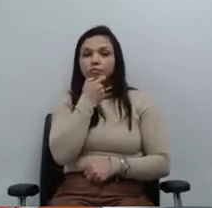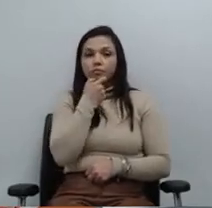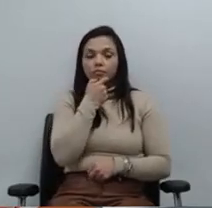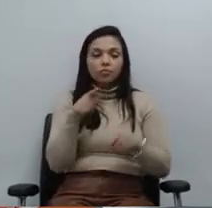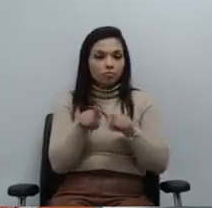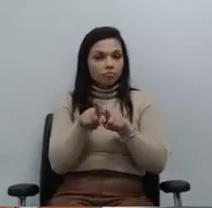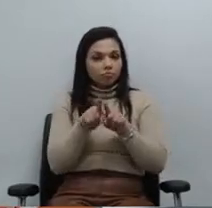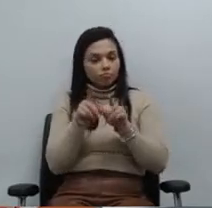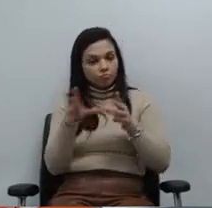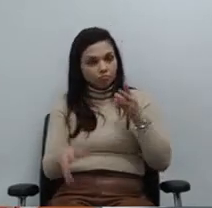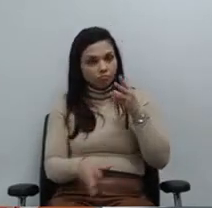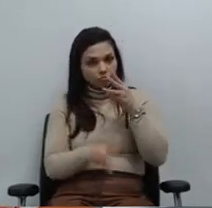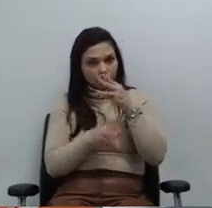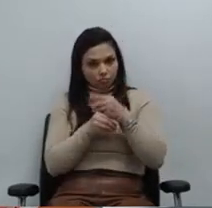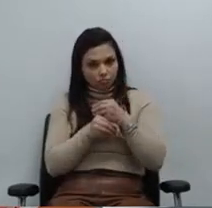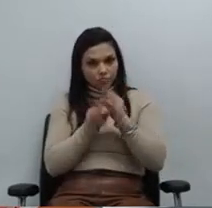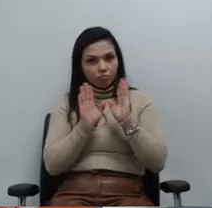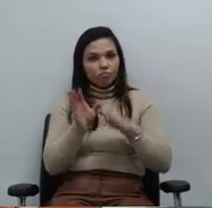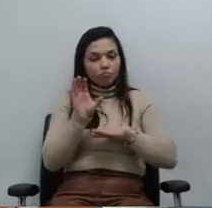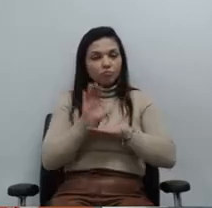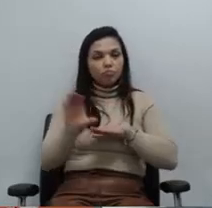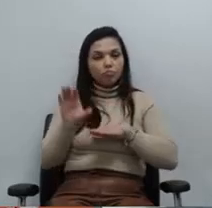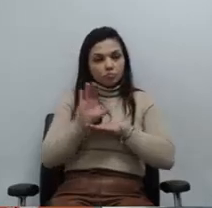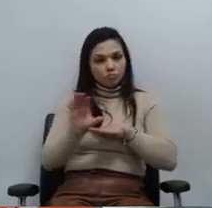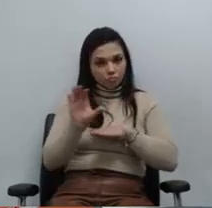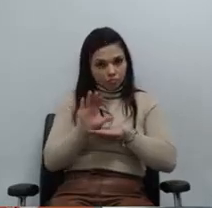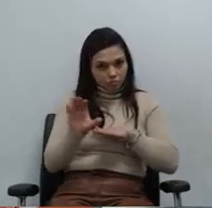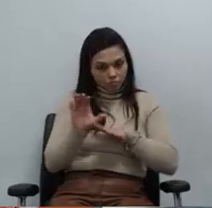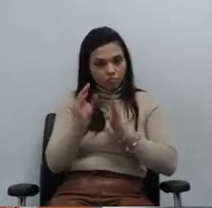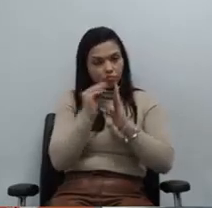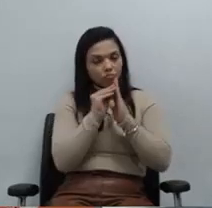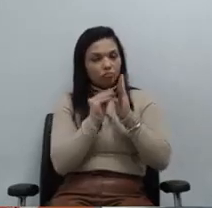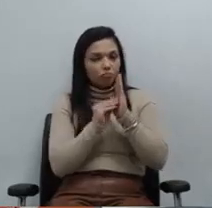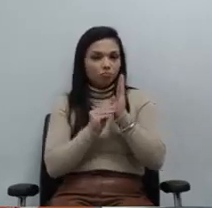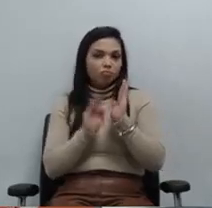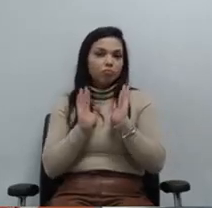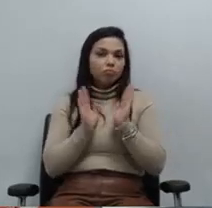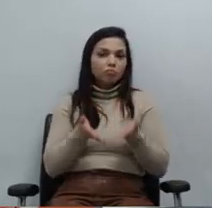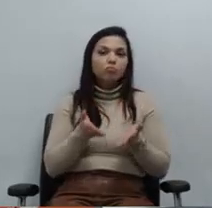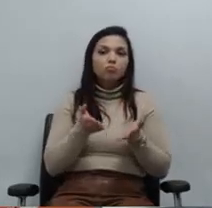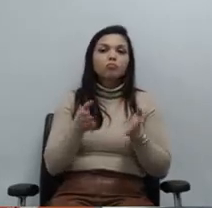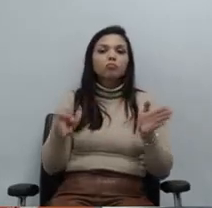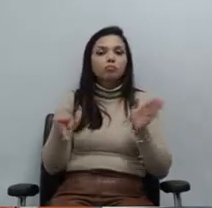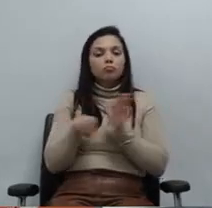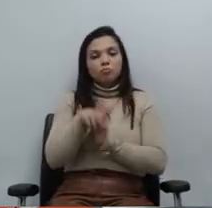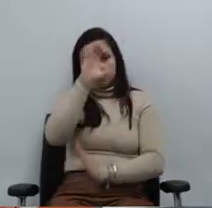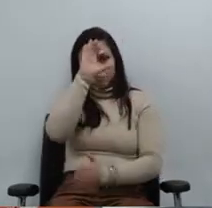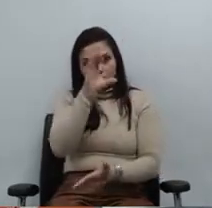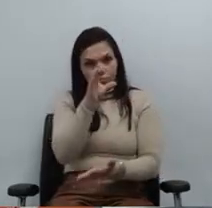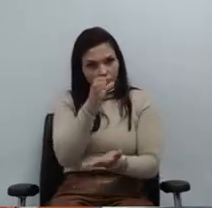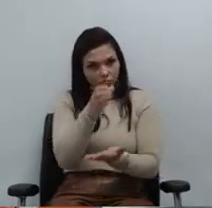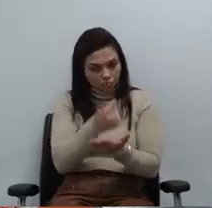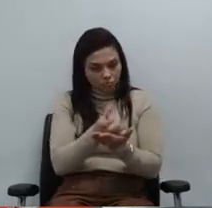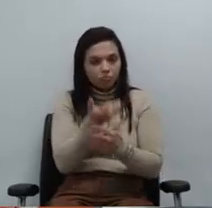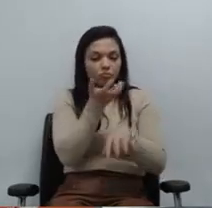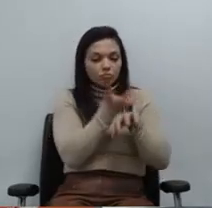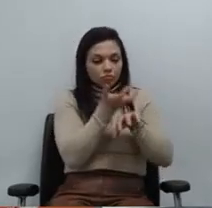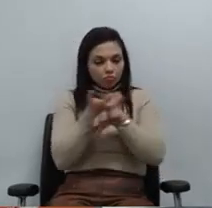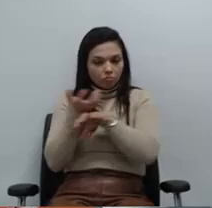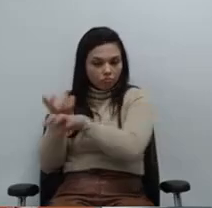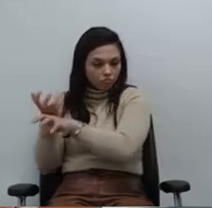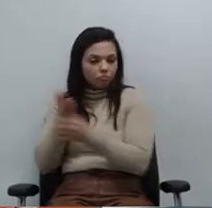Acrescentou que já foram cursadas as disciplinas exigidas para o curso e obtido os créditos necessários para depósito da tese, restando apenas